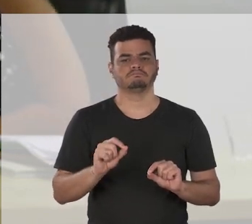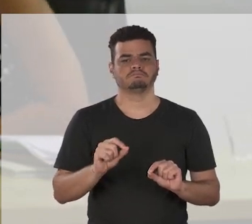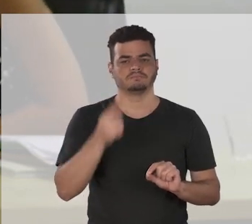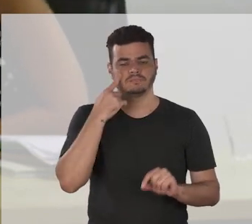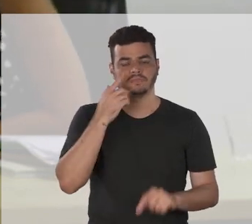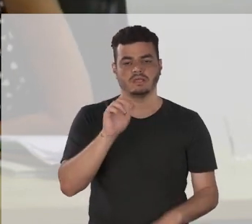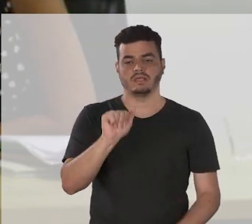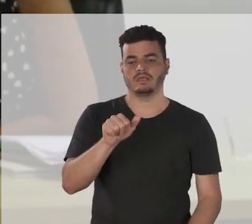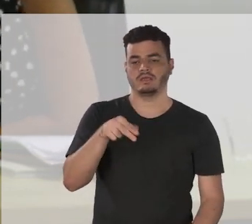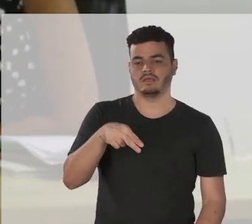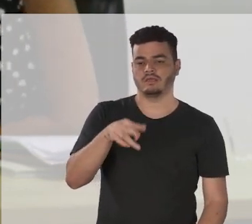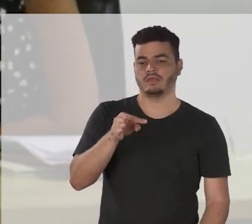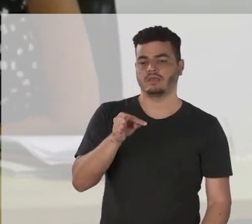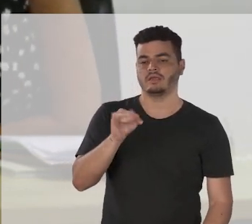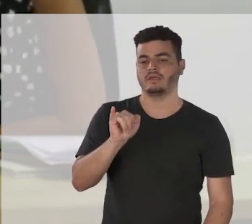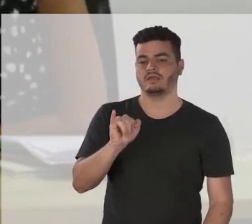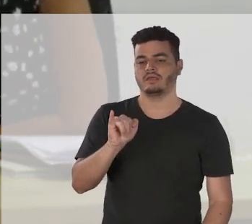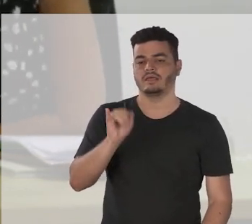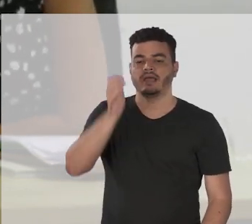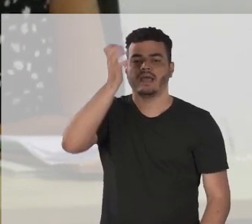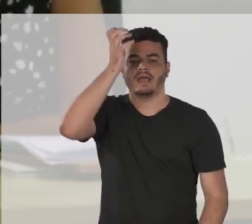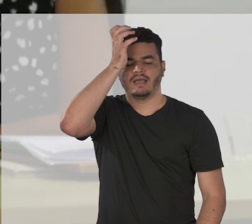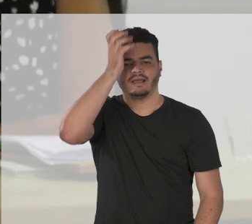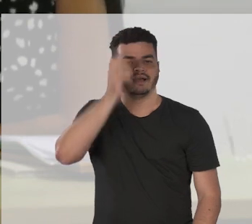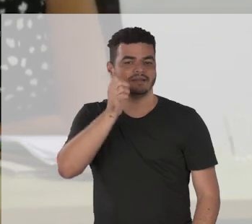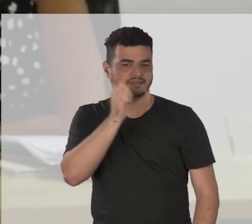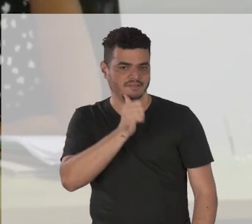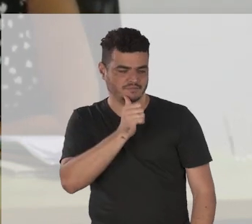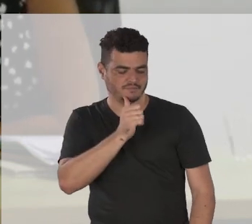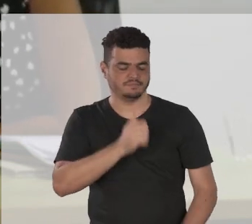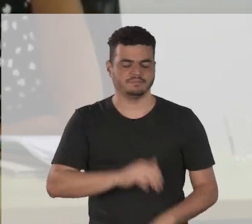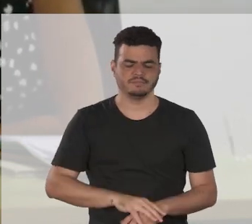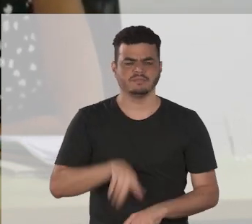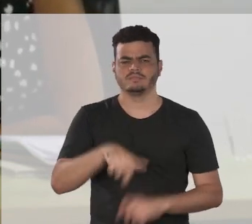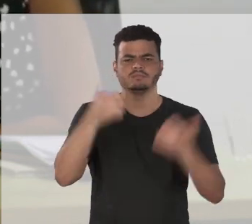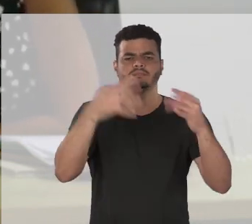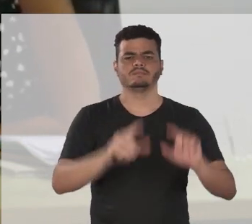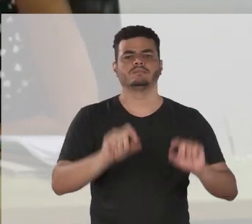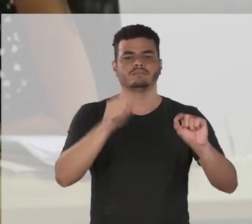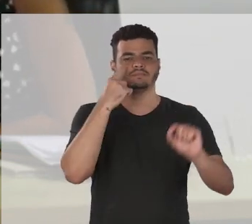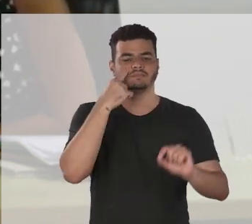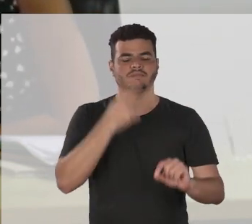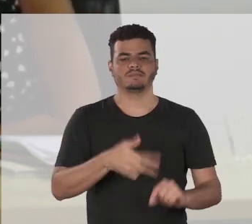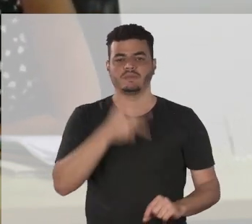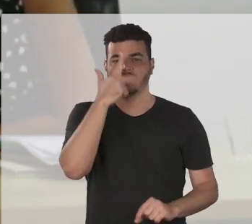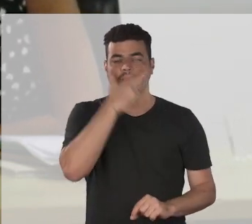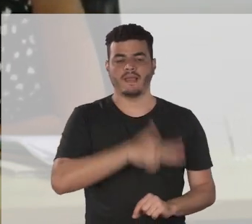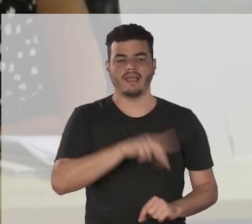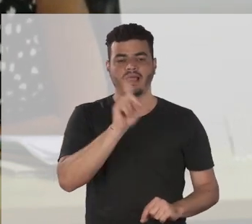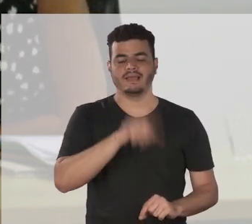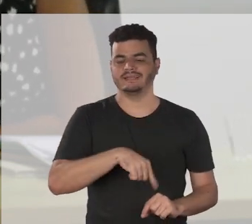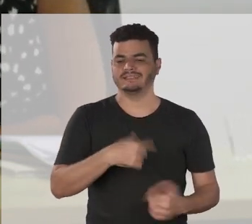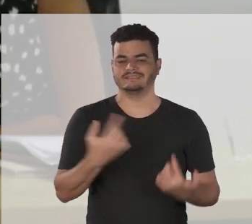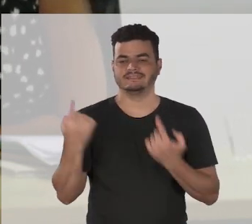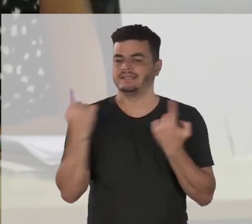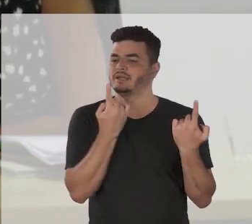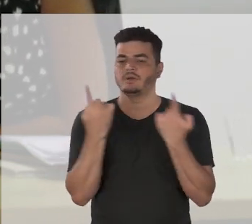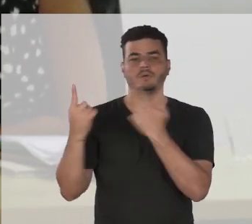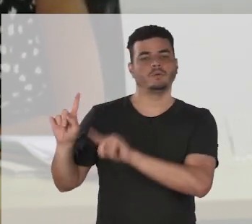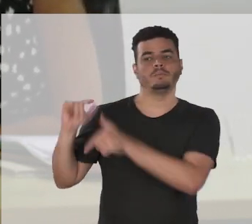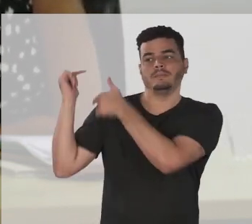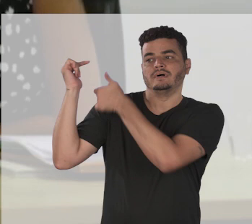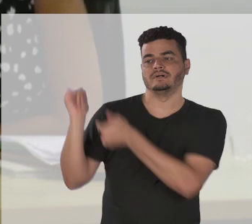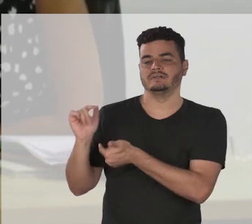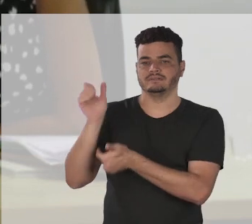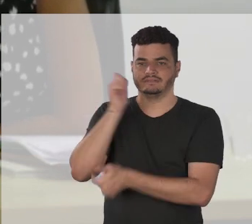é justamente o Anti-Princesa, se chama a coleção. Então, reivindica certas figuras históricas, por